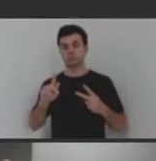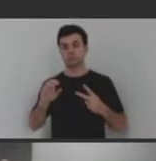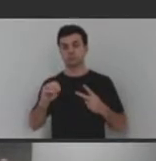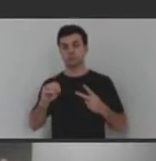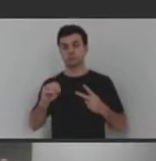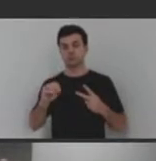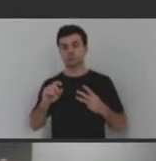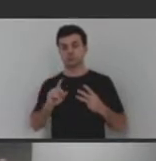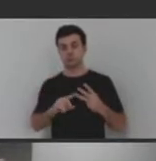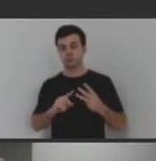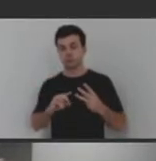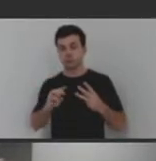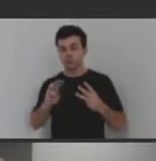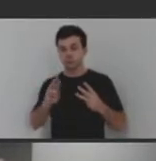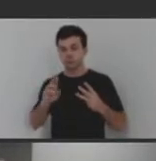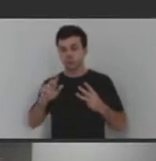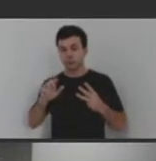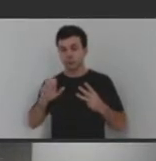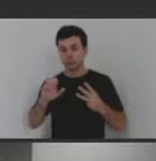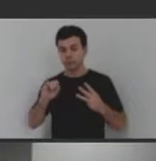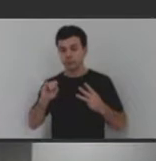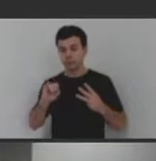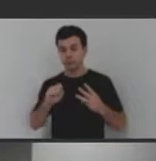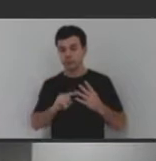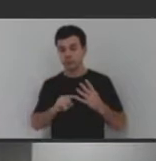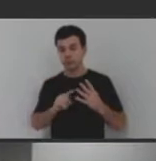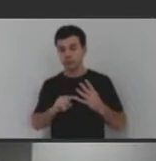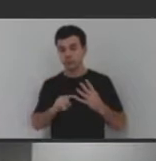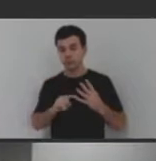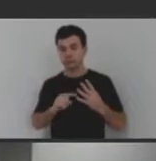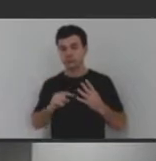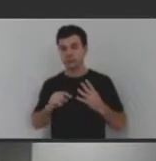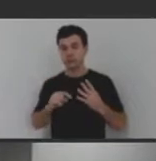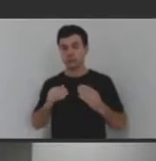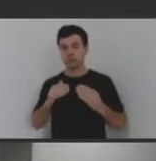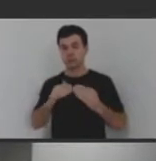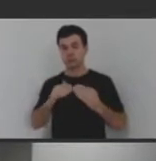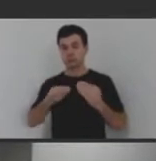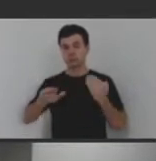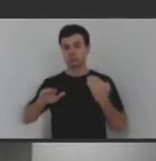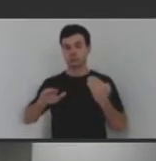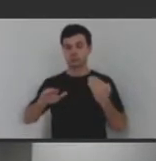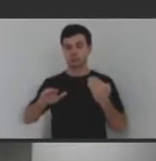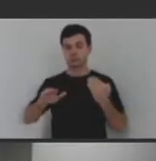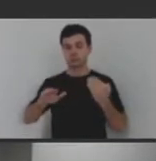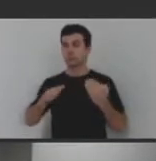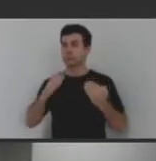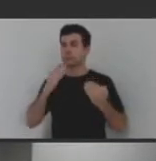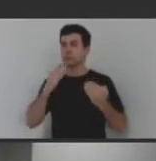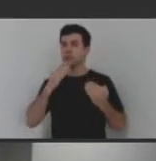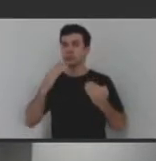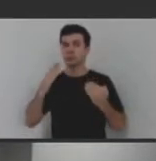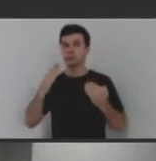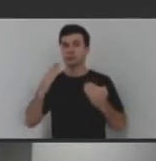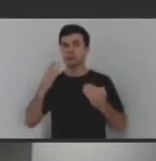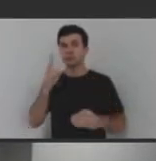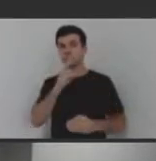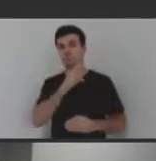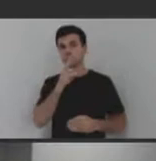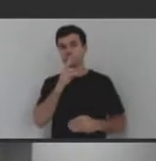vereador Valente Faria, 4, 4 votos contrários ao requerimento de